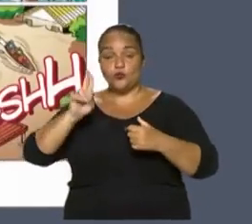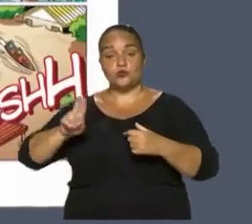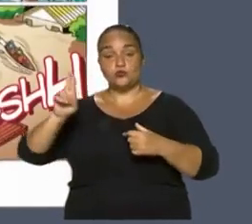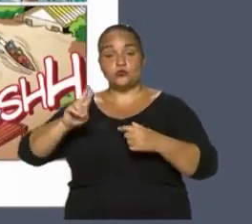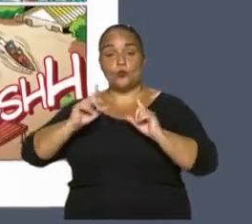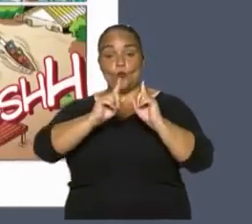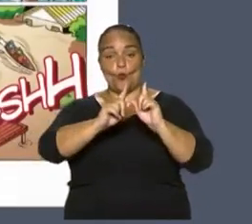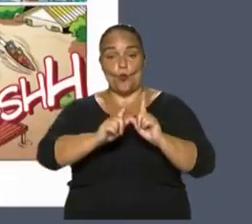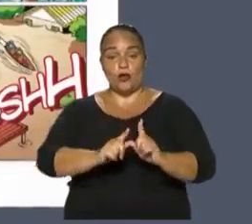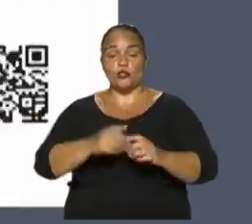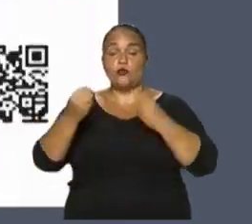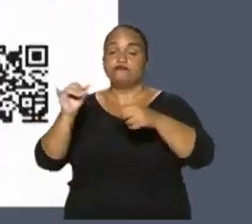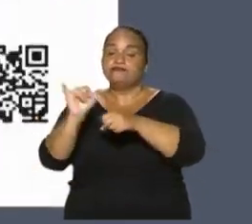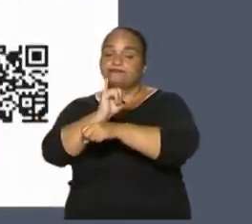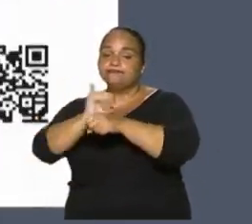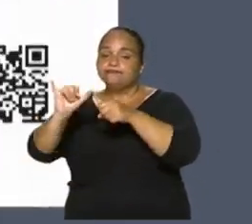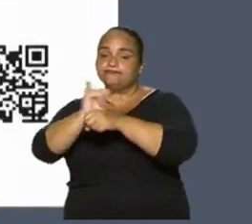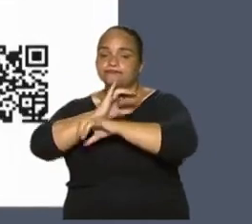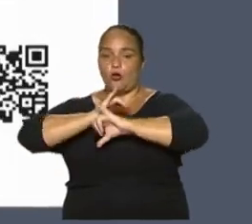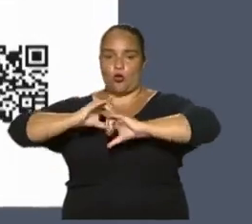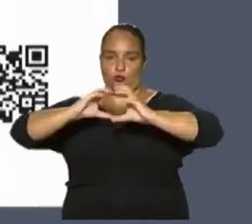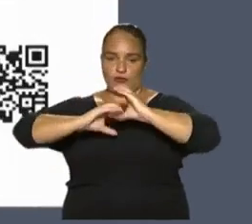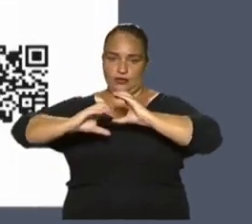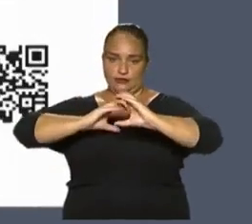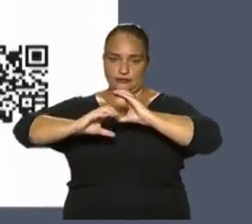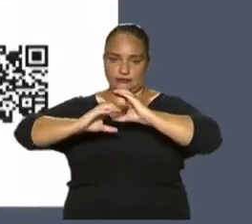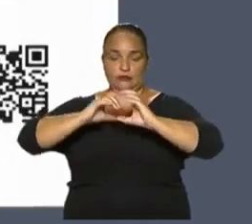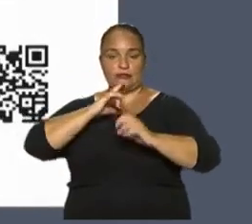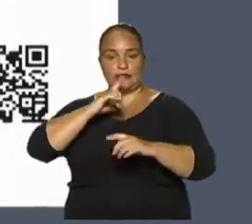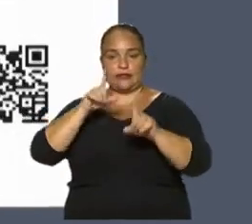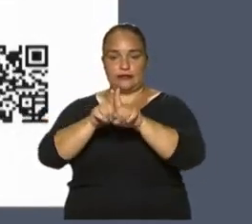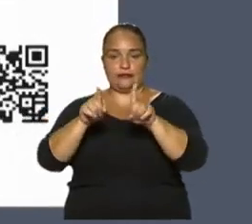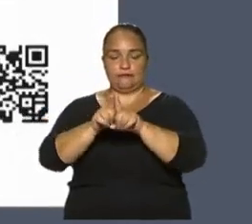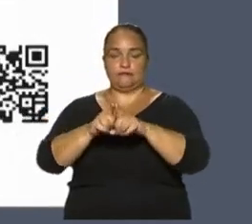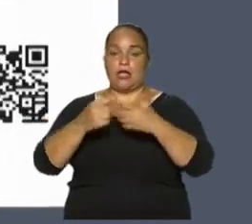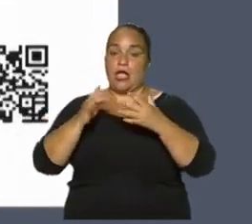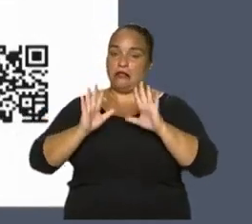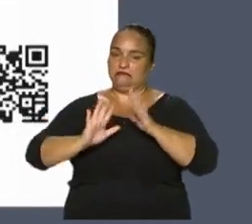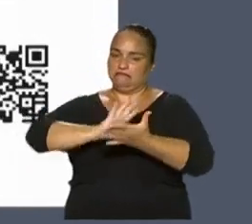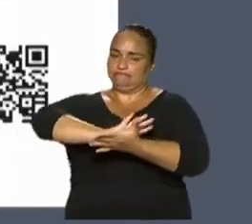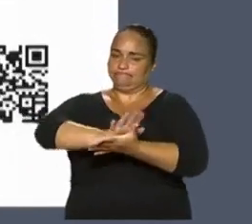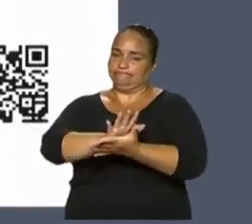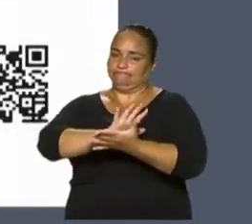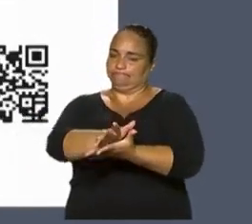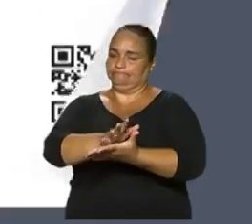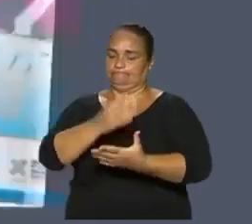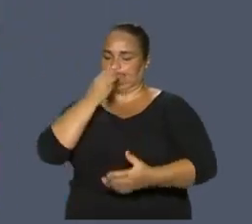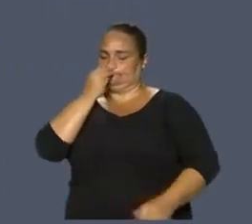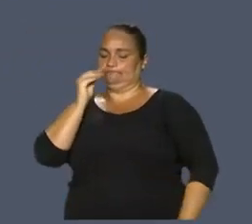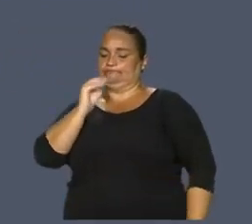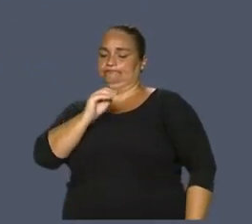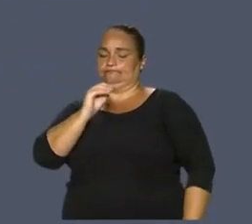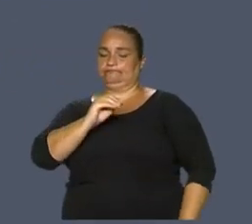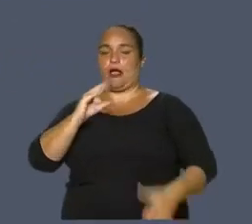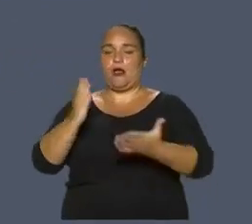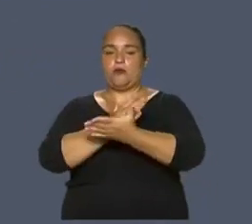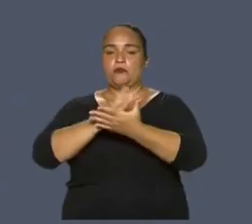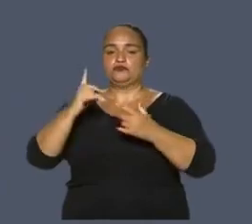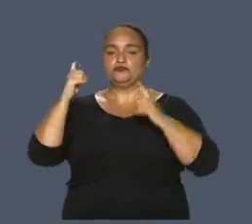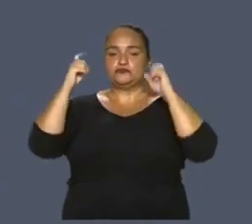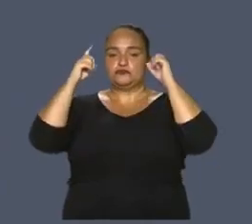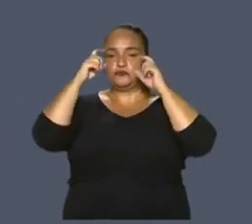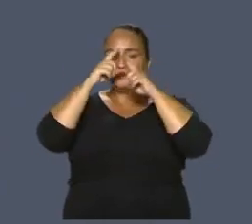quadrinhos como uma ferramenta de comunicação, ainda existe certo preconceito e algumas dificuldades para encontrar